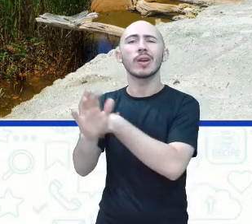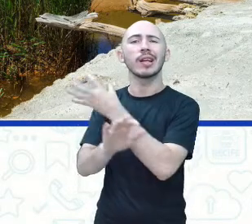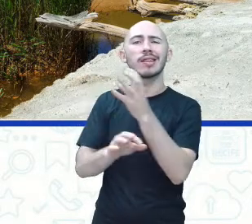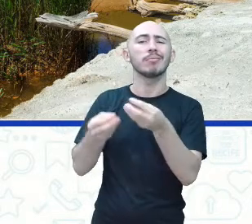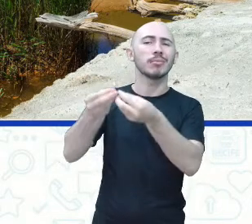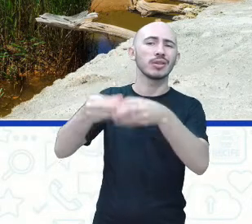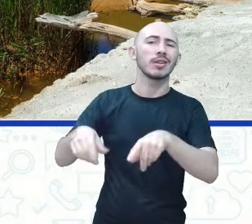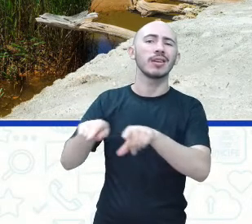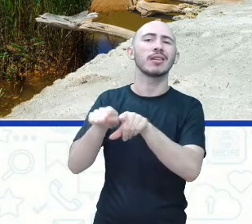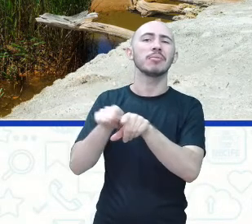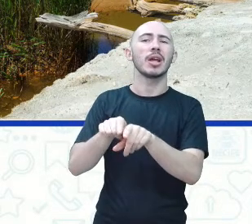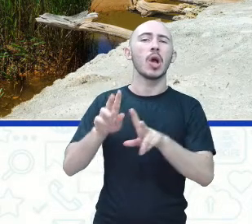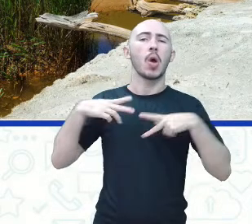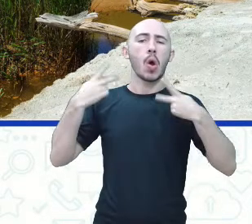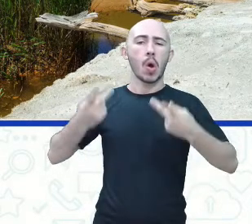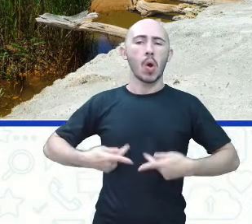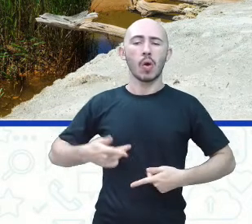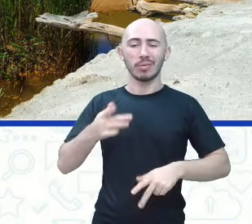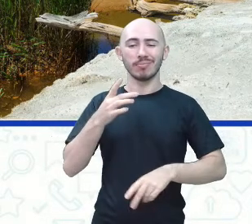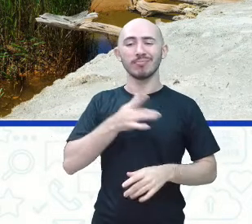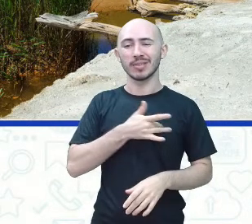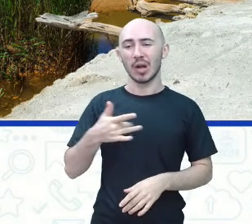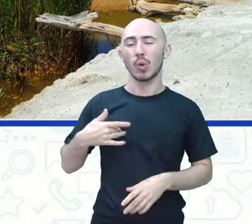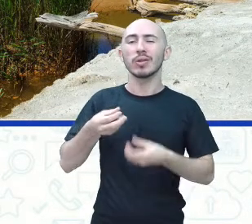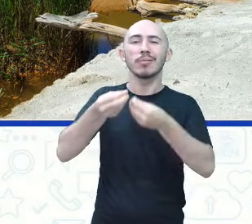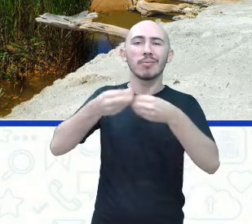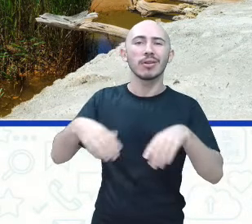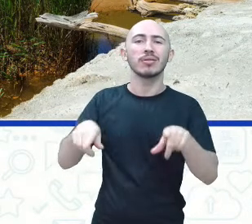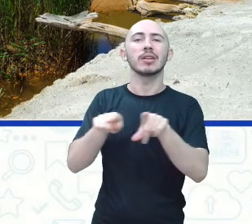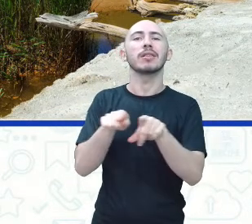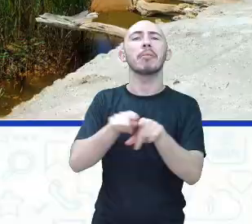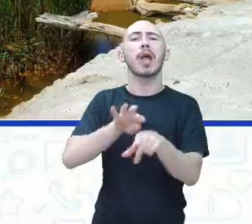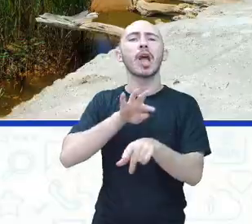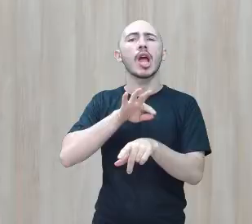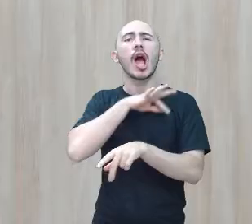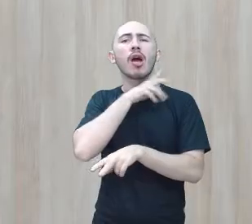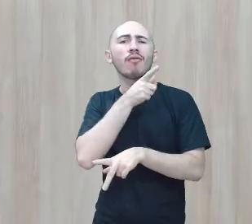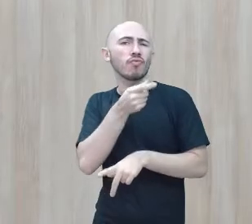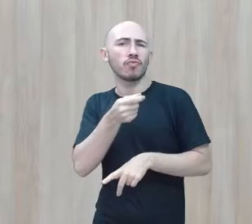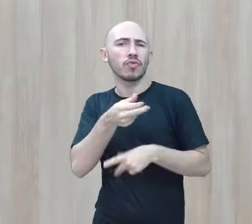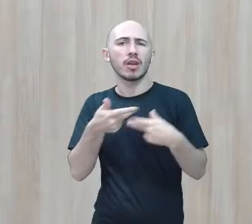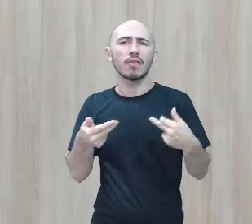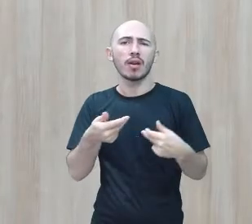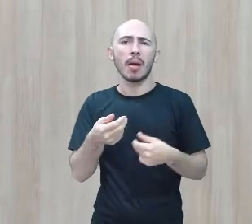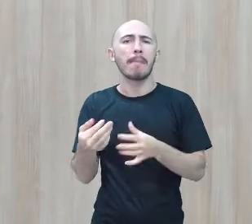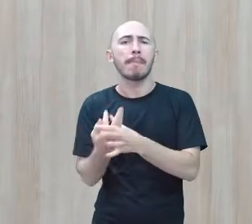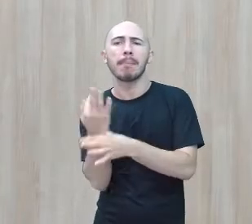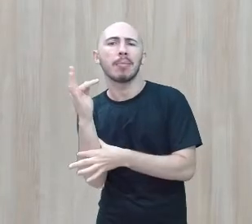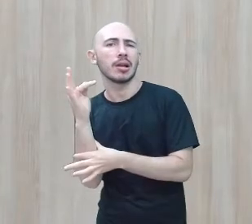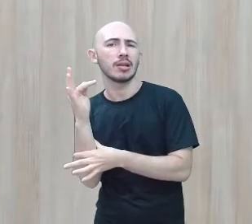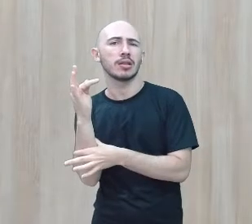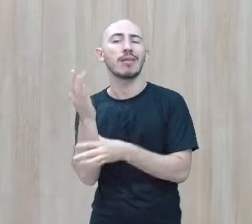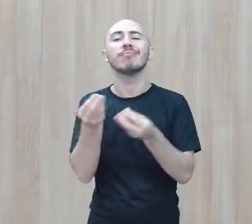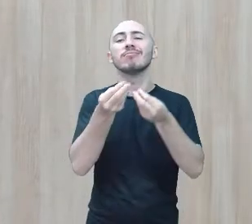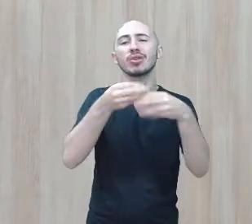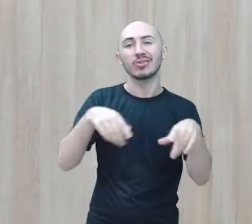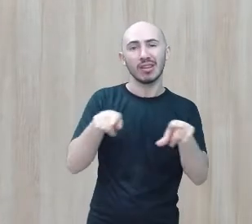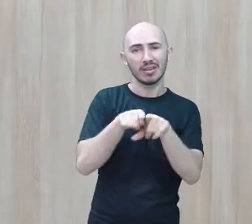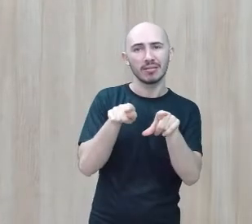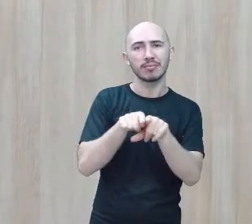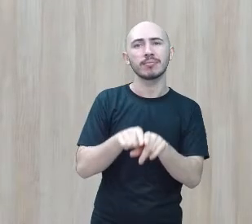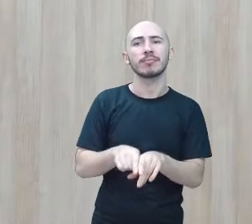dos homens e de outros seres vivos. Eu poderia ter colocado nessa definição apenas seres vivos, mas eu quero chamar